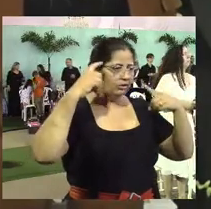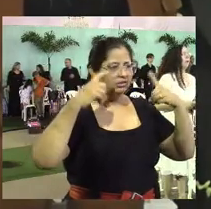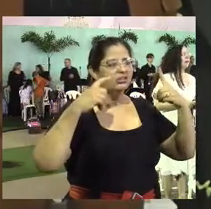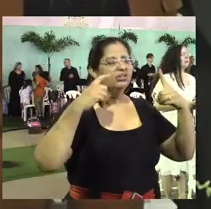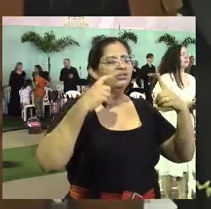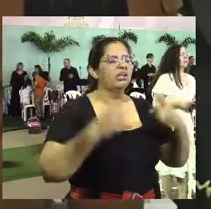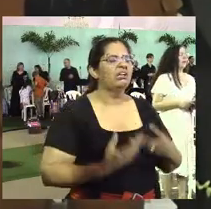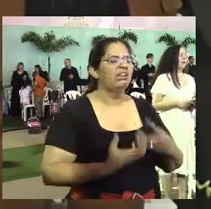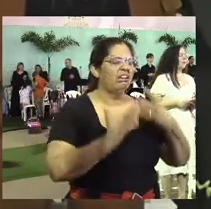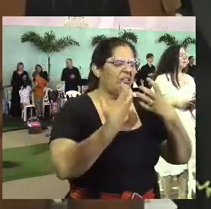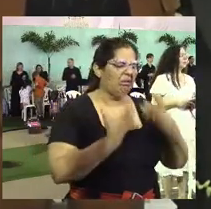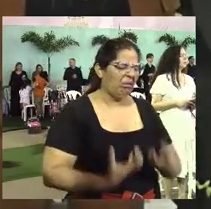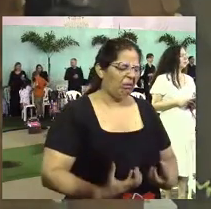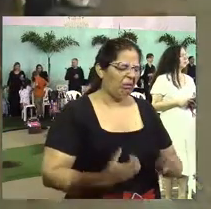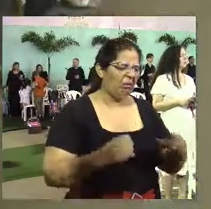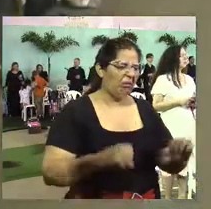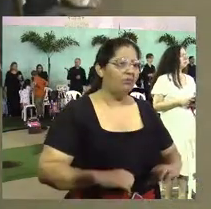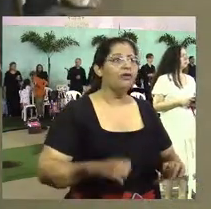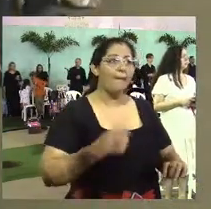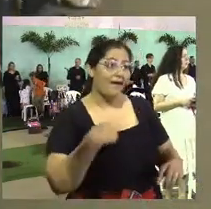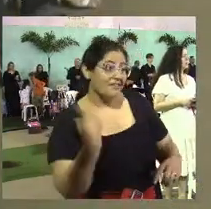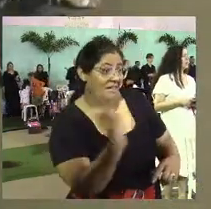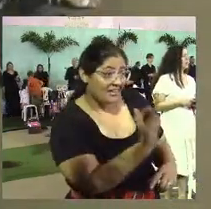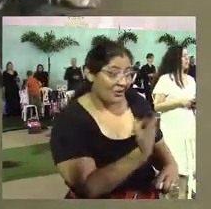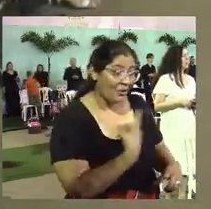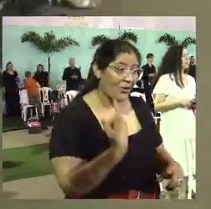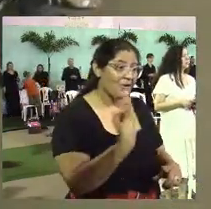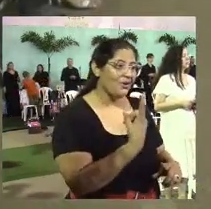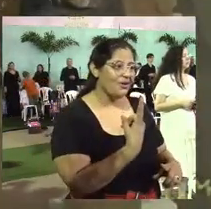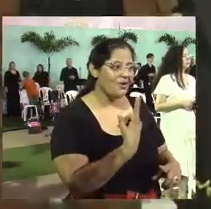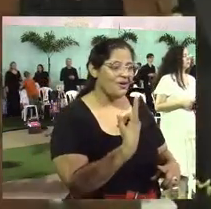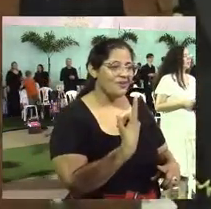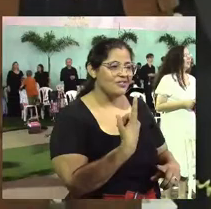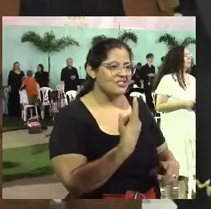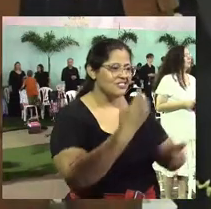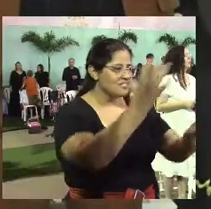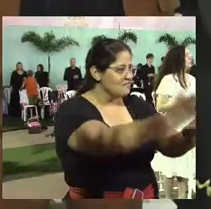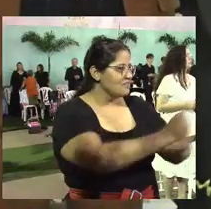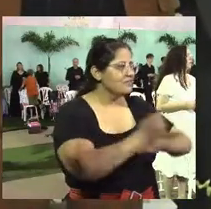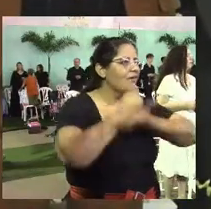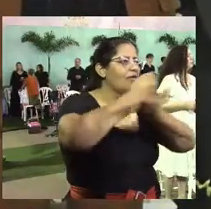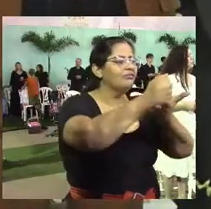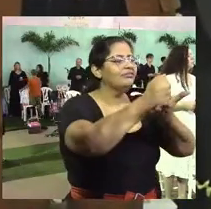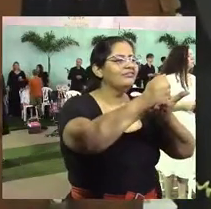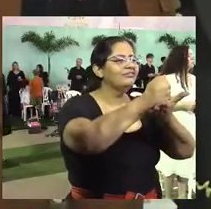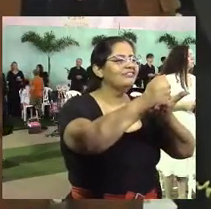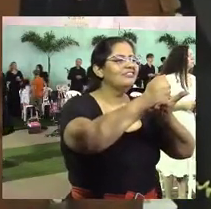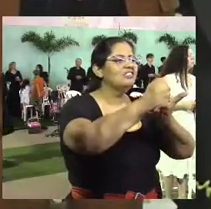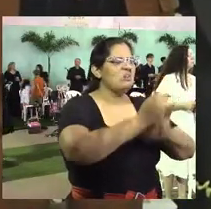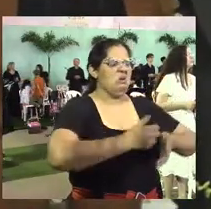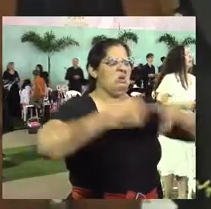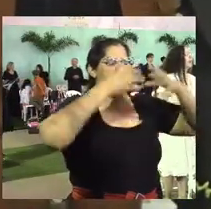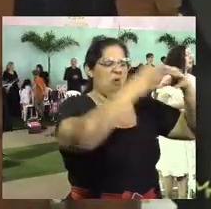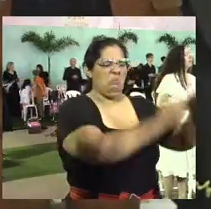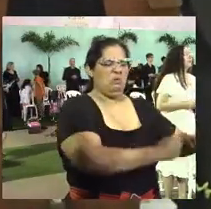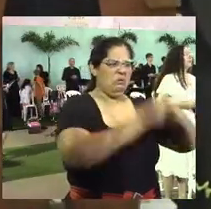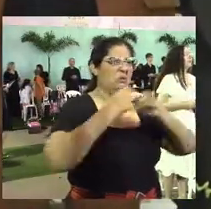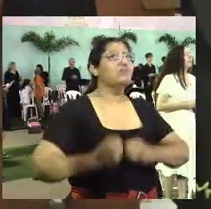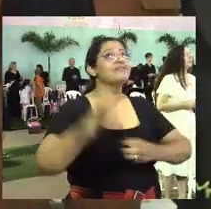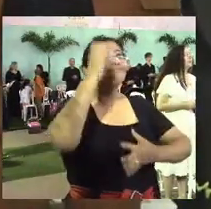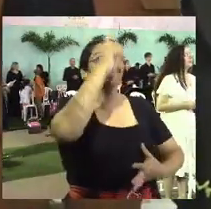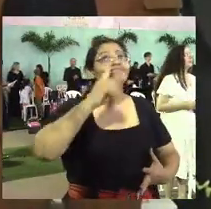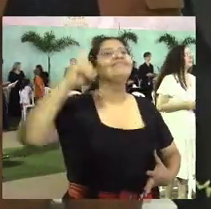os que perecem mas para nós que somos salvos é o poder de Deus